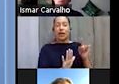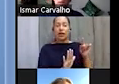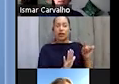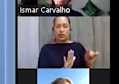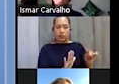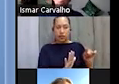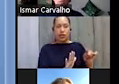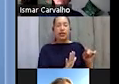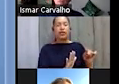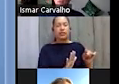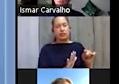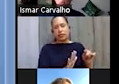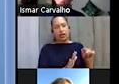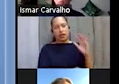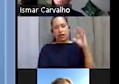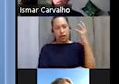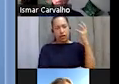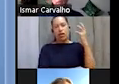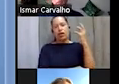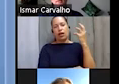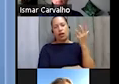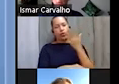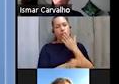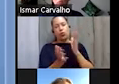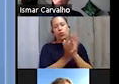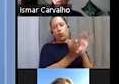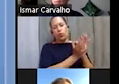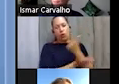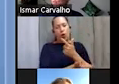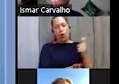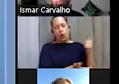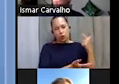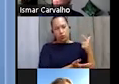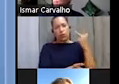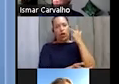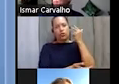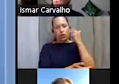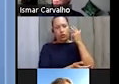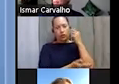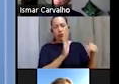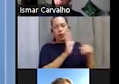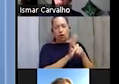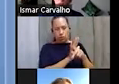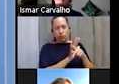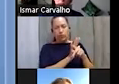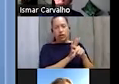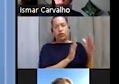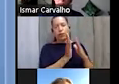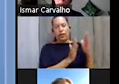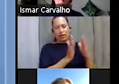por araucárias, coníferas, outros grupos vegetais mais comuns da era mesozoica, né? Uhum.